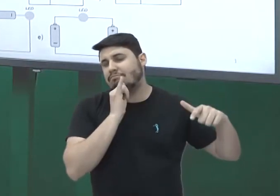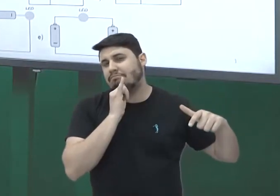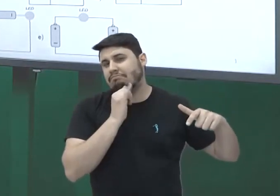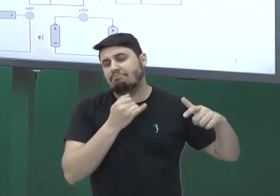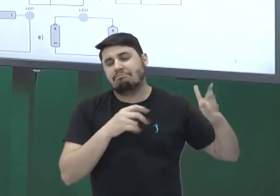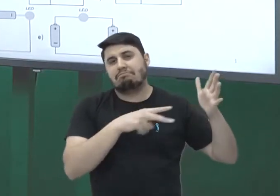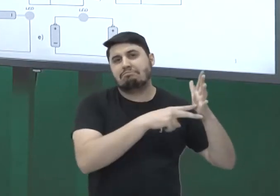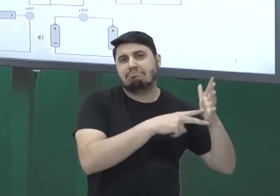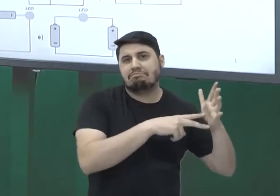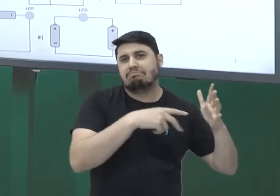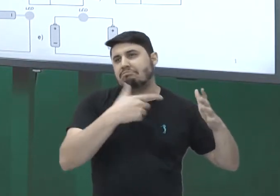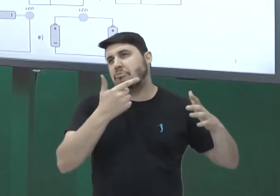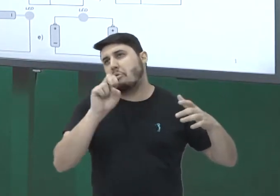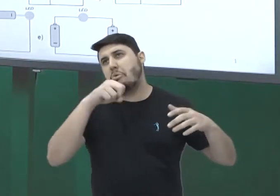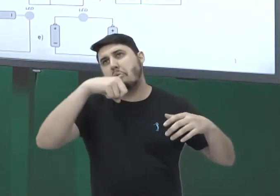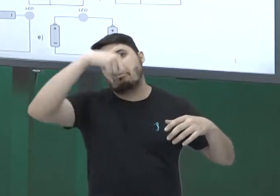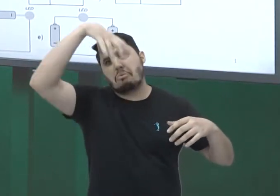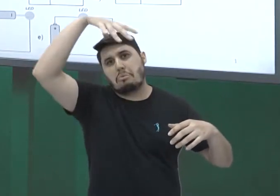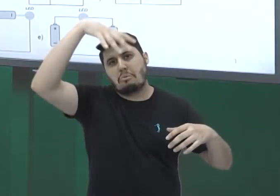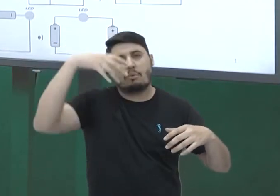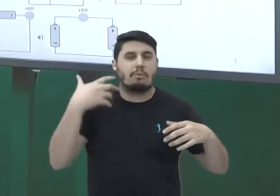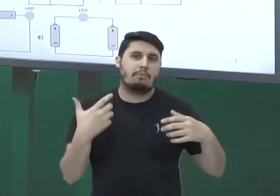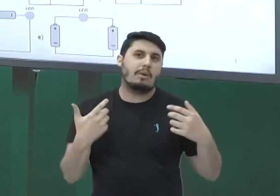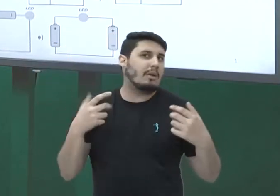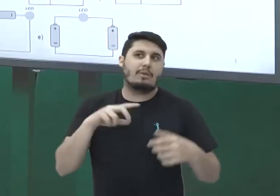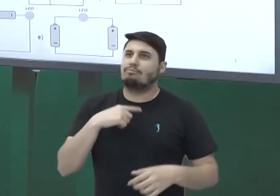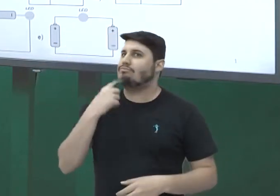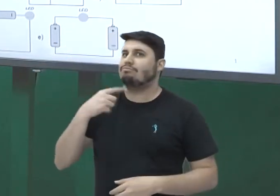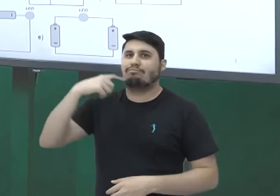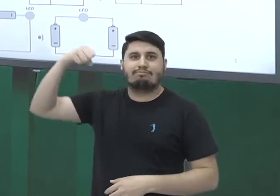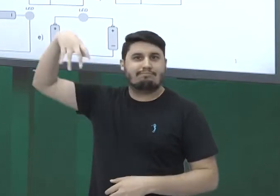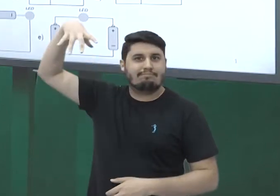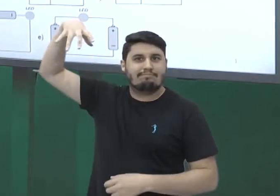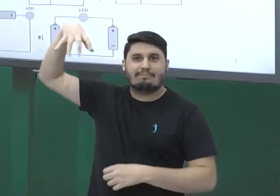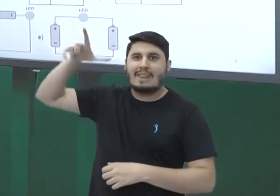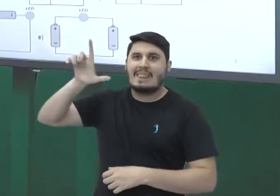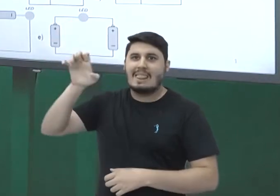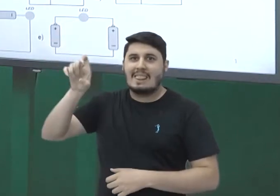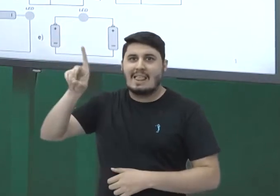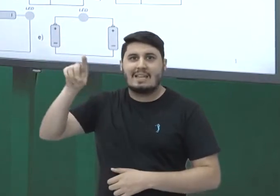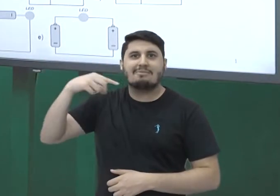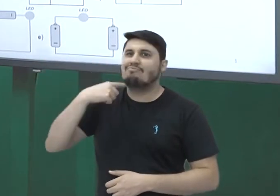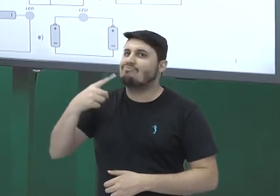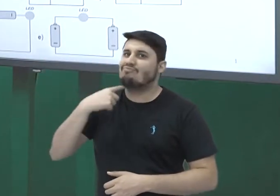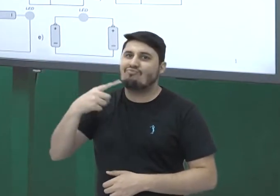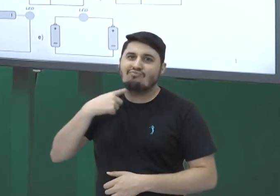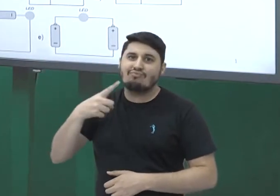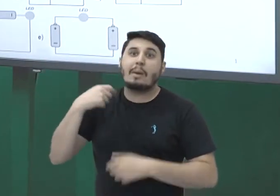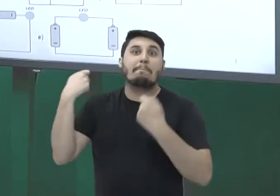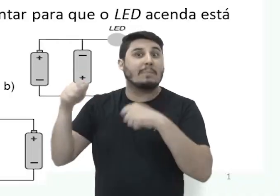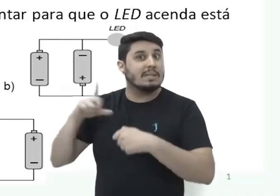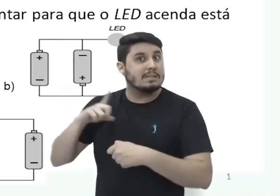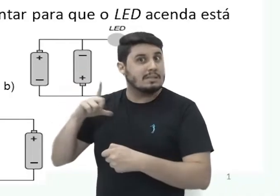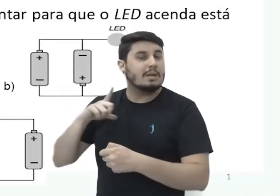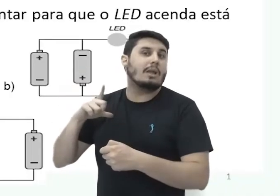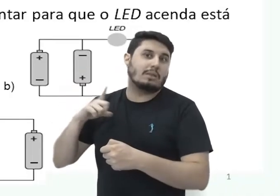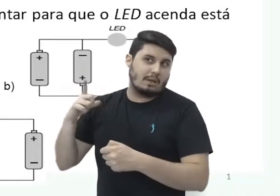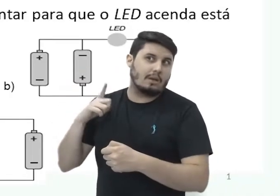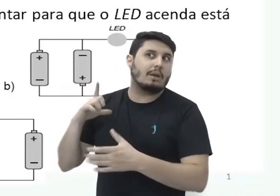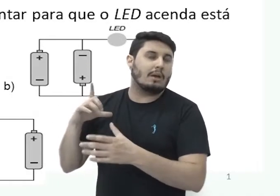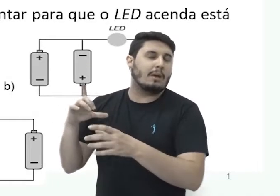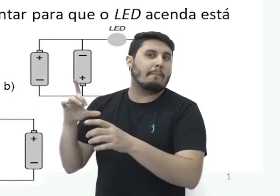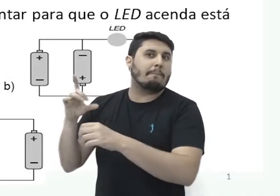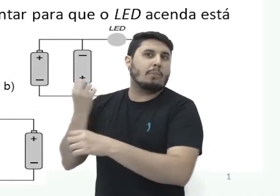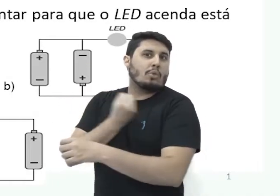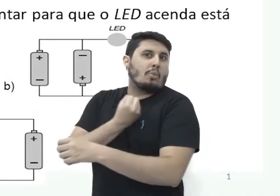ele precisa atingir aquele determinado valor, tá certo? Por exemplo, para o